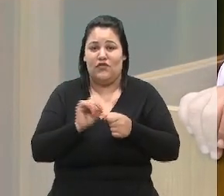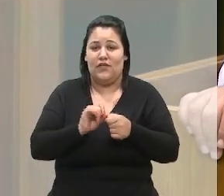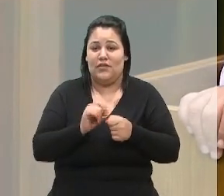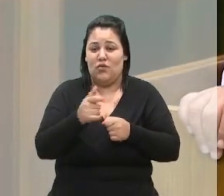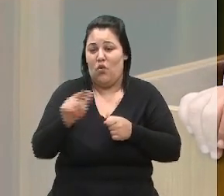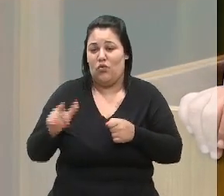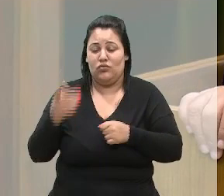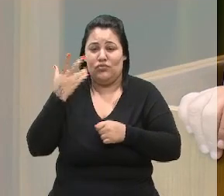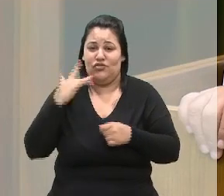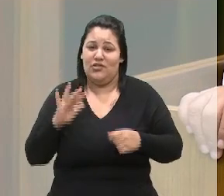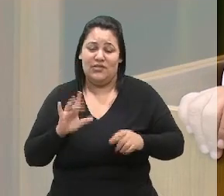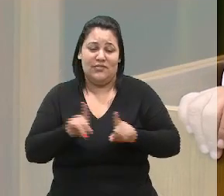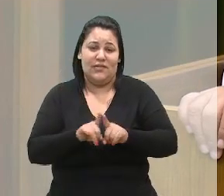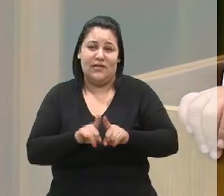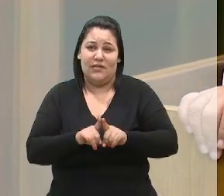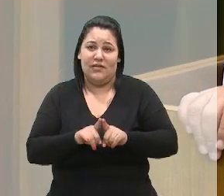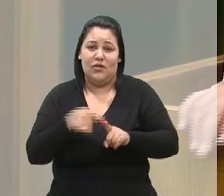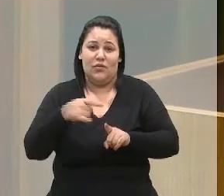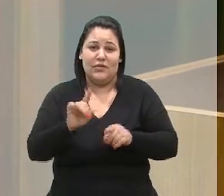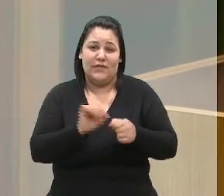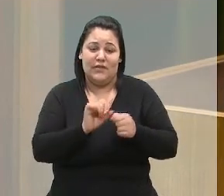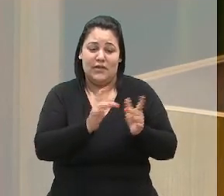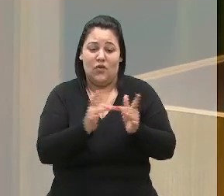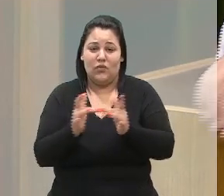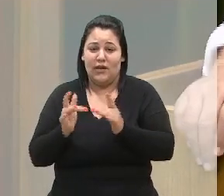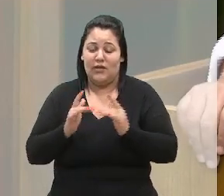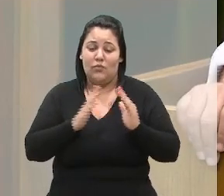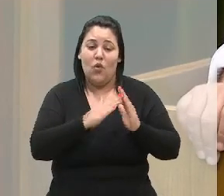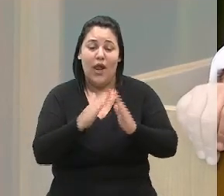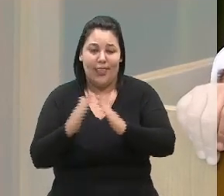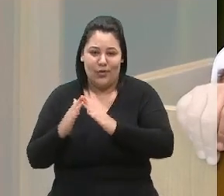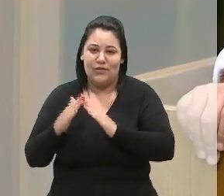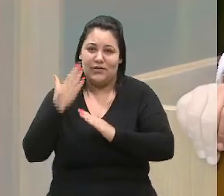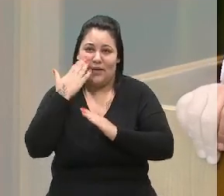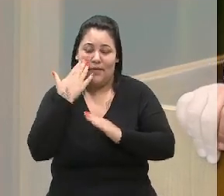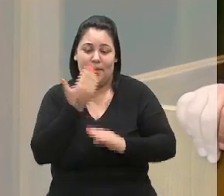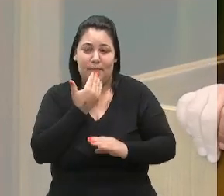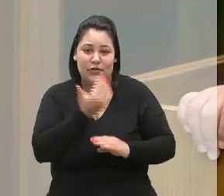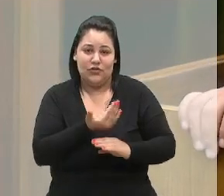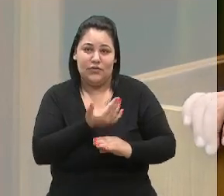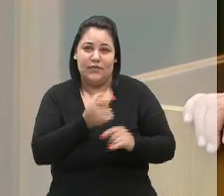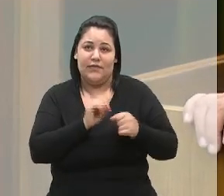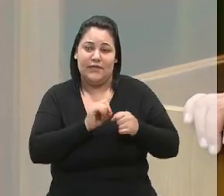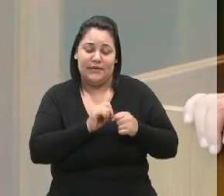Vamos começar a falar com os moradores lá, pedir para o padre anunciar na